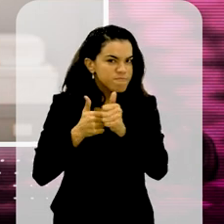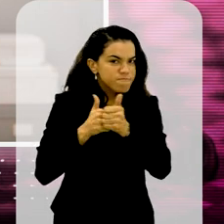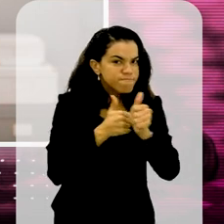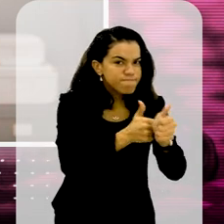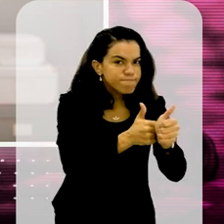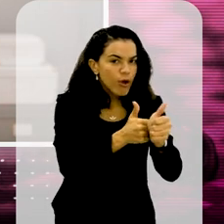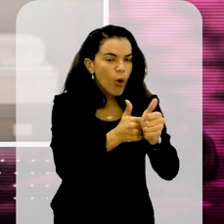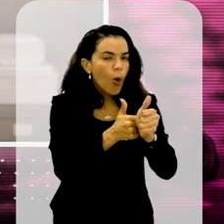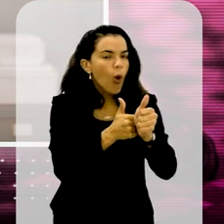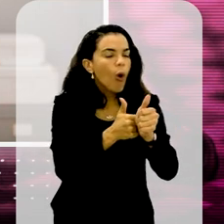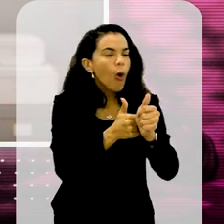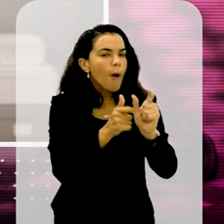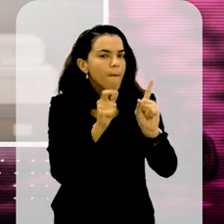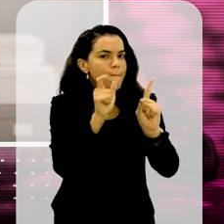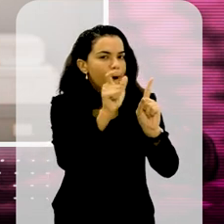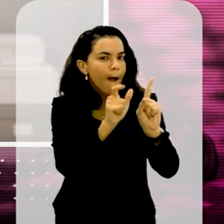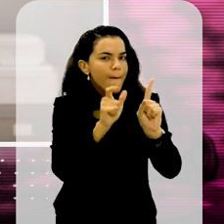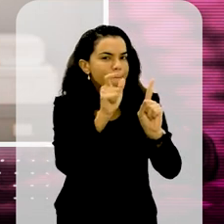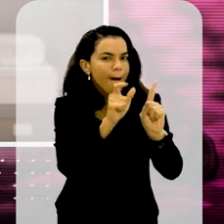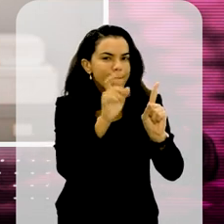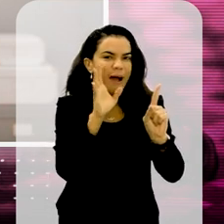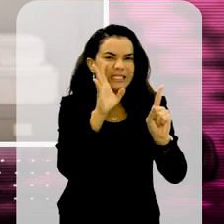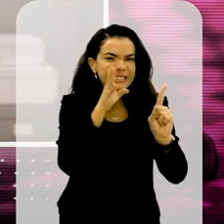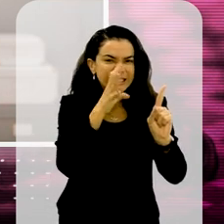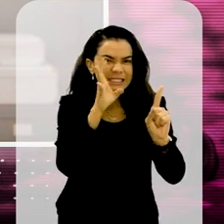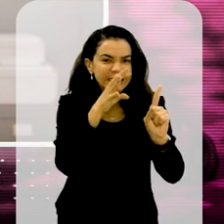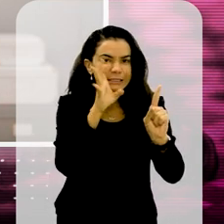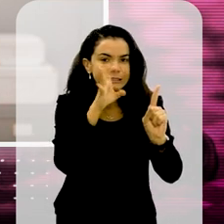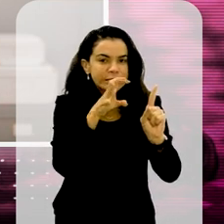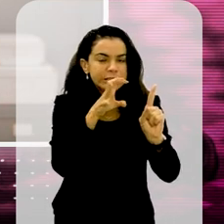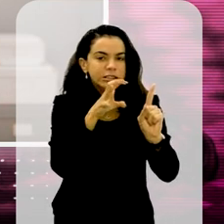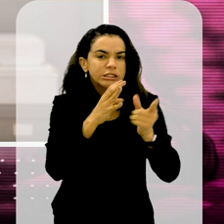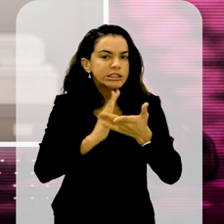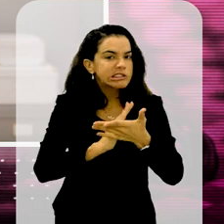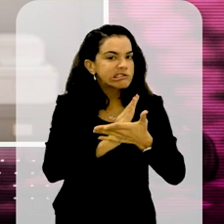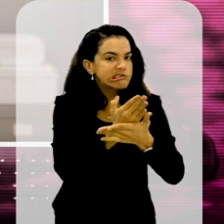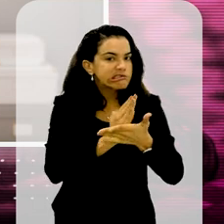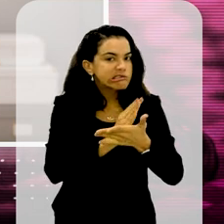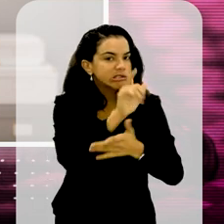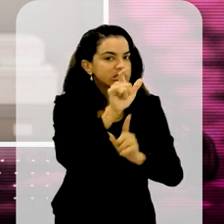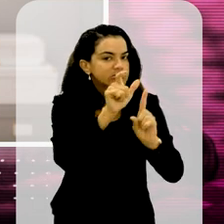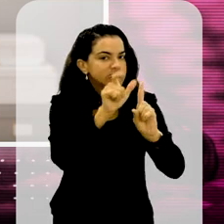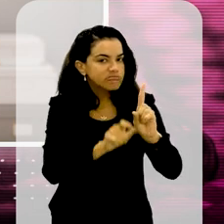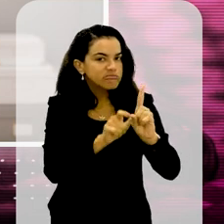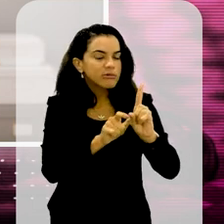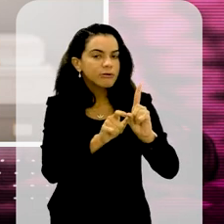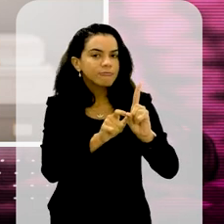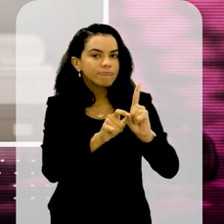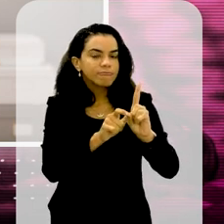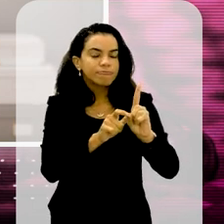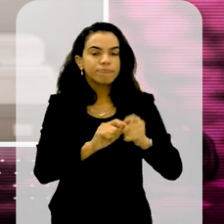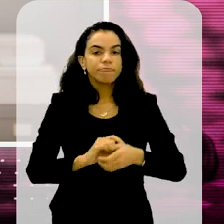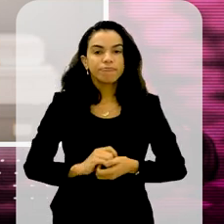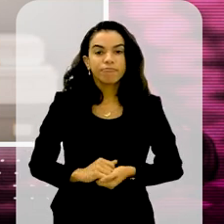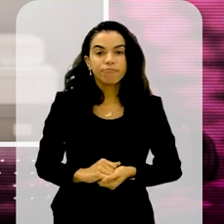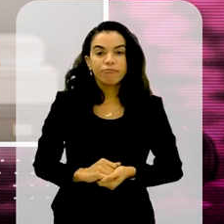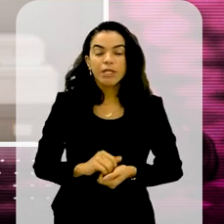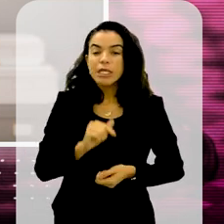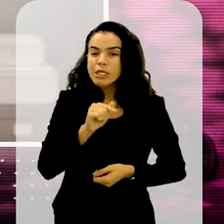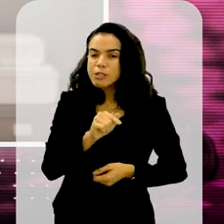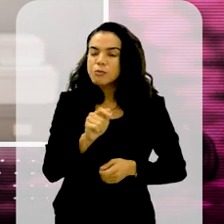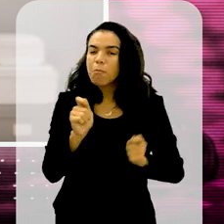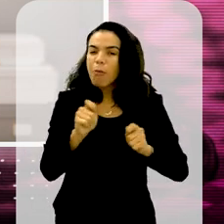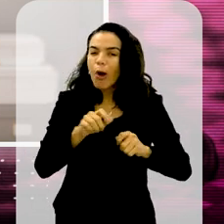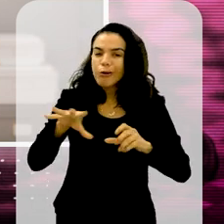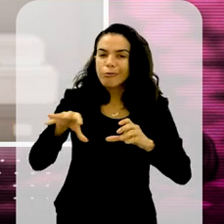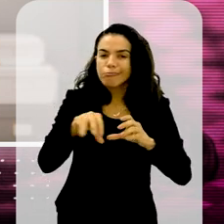ou assediar alguém de forma persistente e indesejada, geralmente de maneira obsessiva. Isso pode